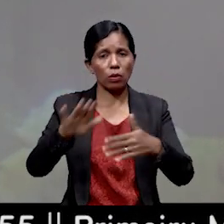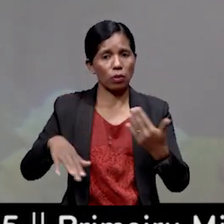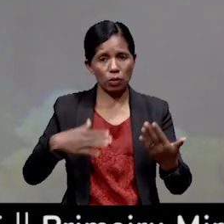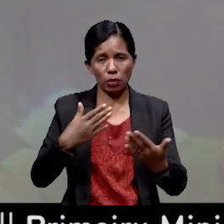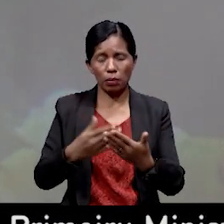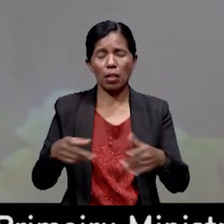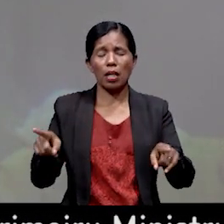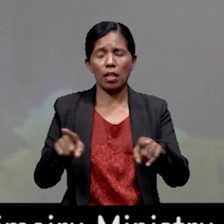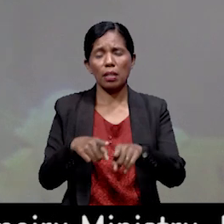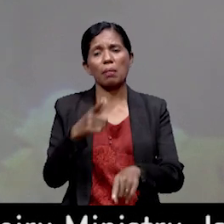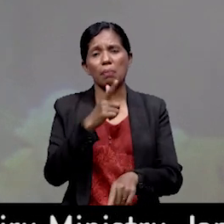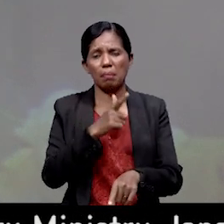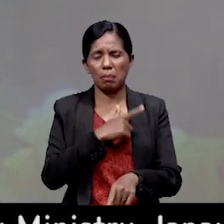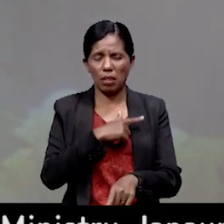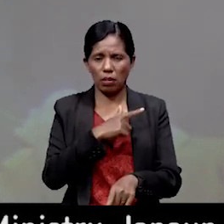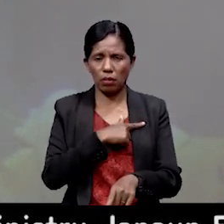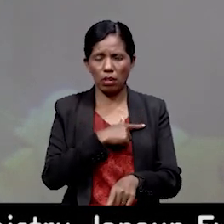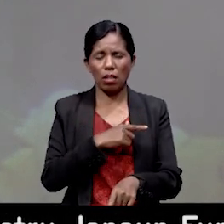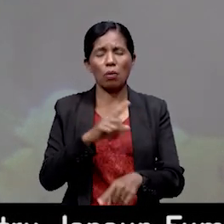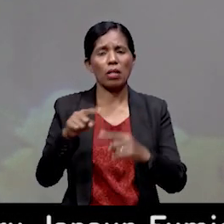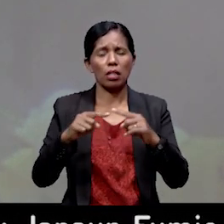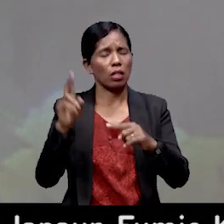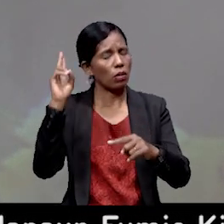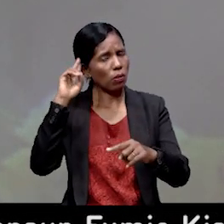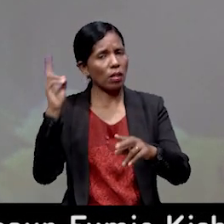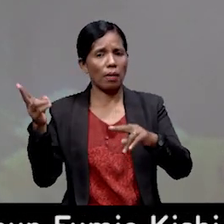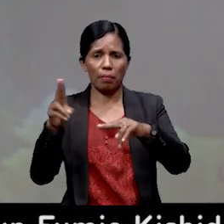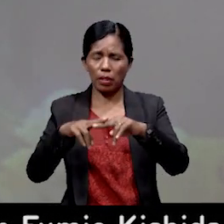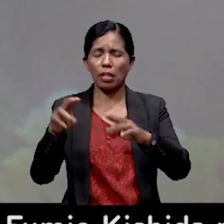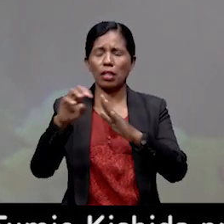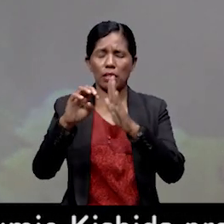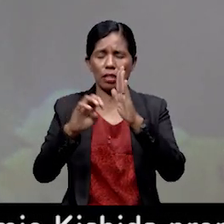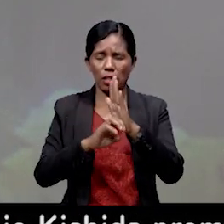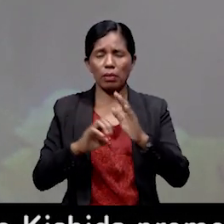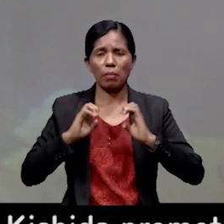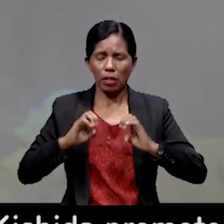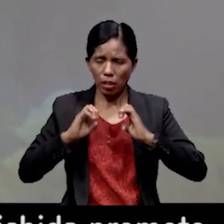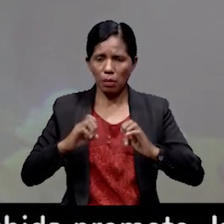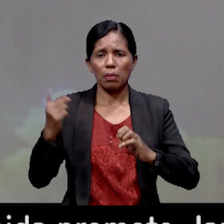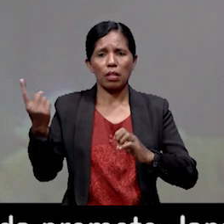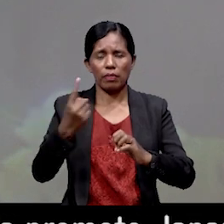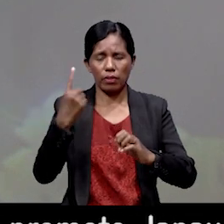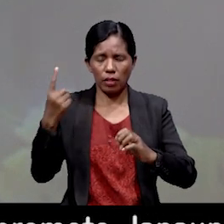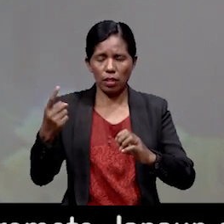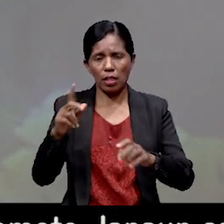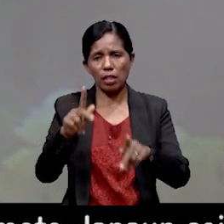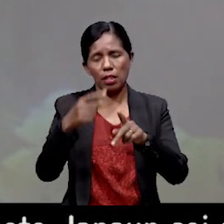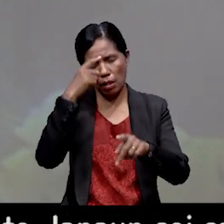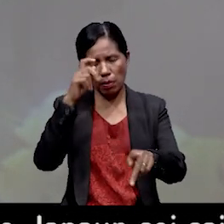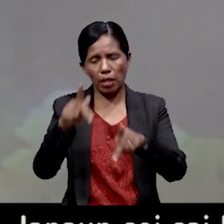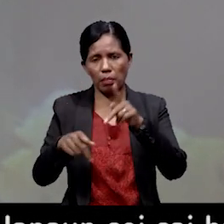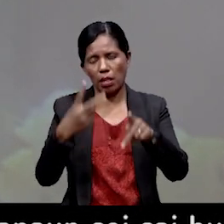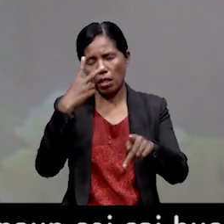sai baru tihona, bain hira rona bibeik, extensão estado emergência nebe, tamba povo rasik harekata, numer